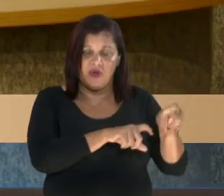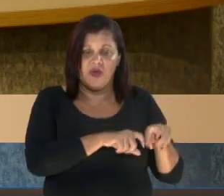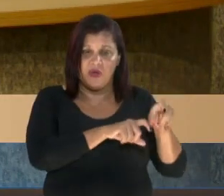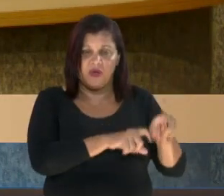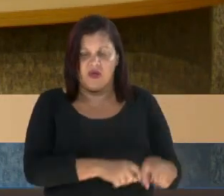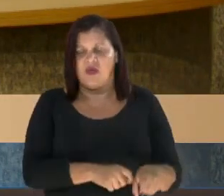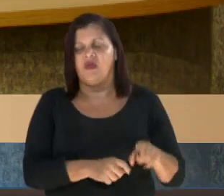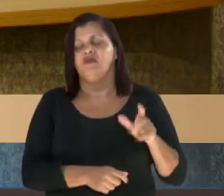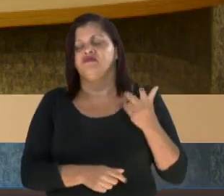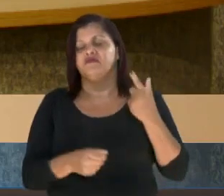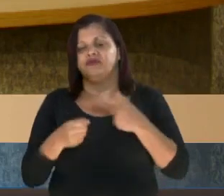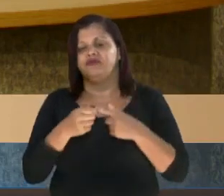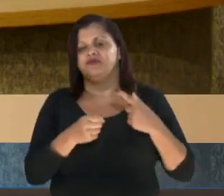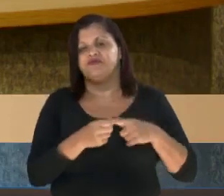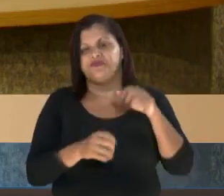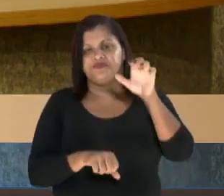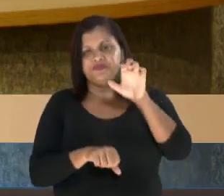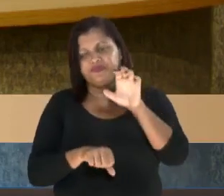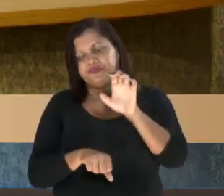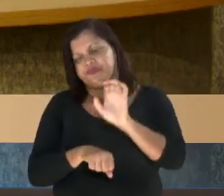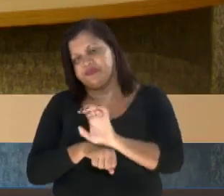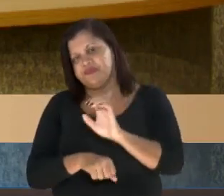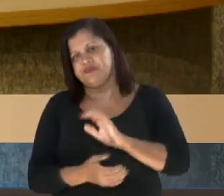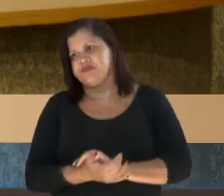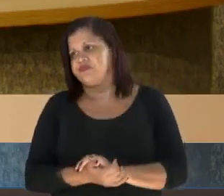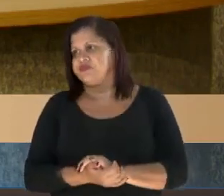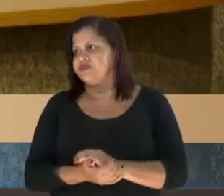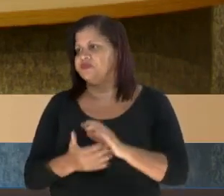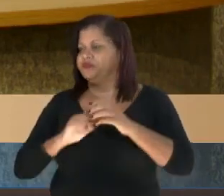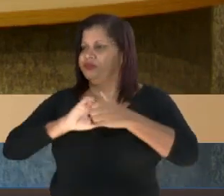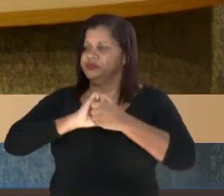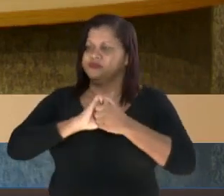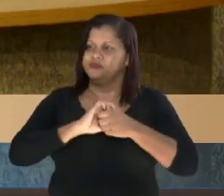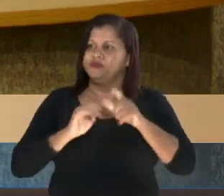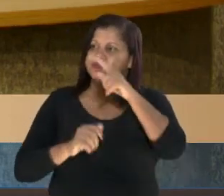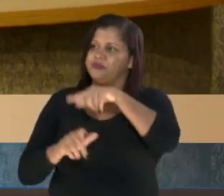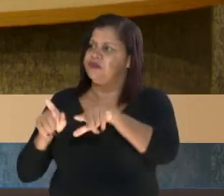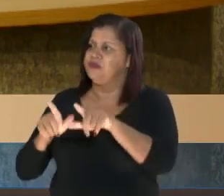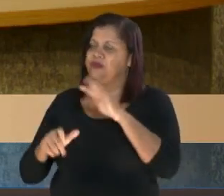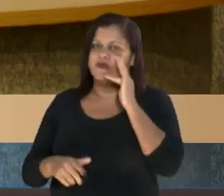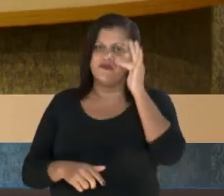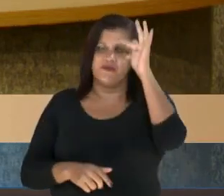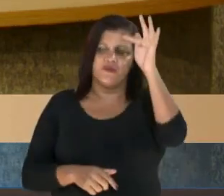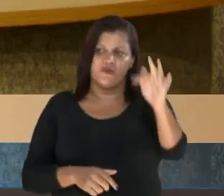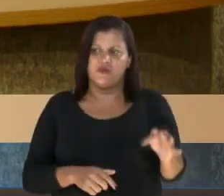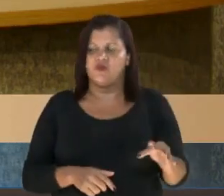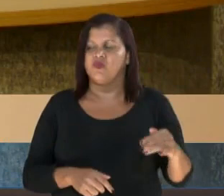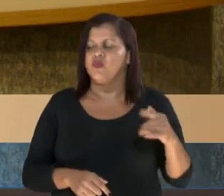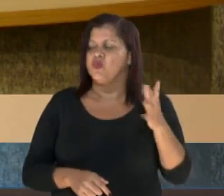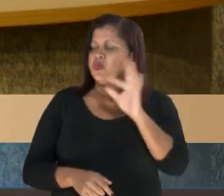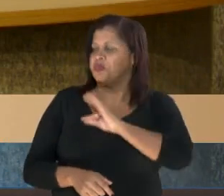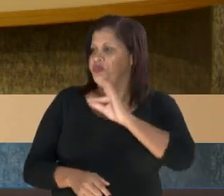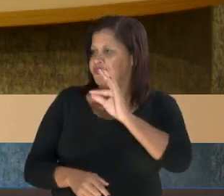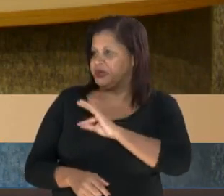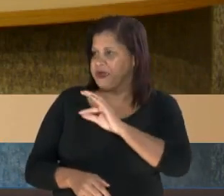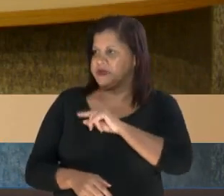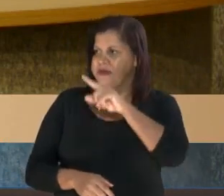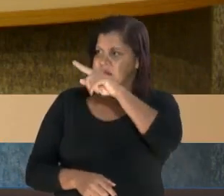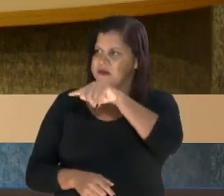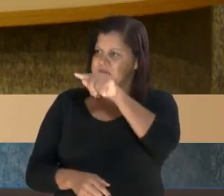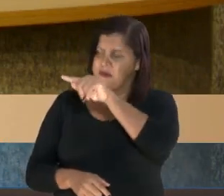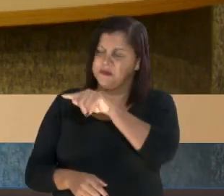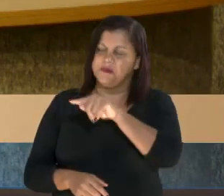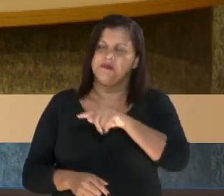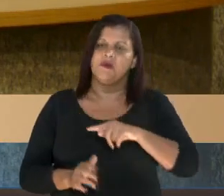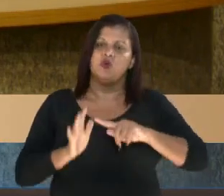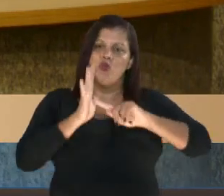Estado saudar também aqui os companheiros os nobres colegas futuros policiais penais E também o pessoal do sindicato da polícia penal